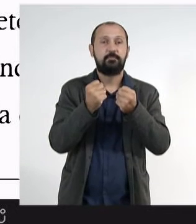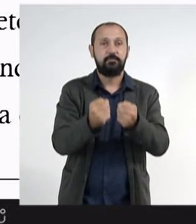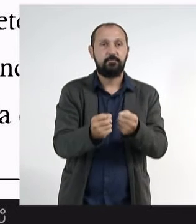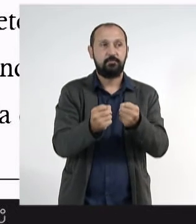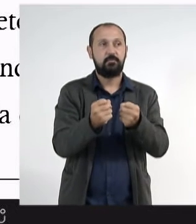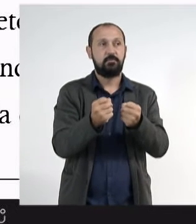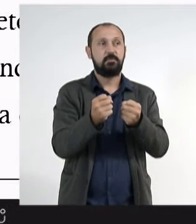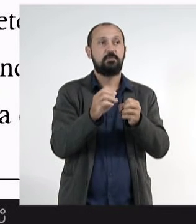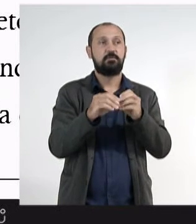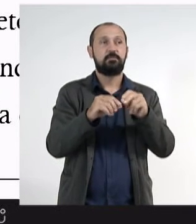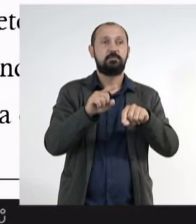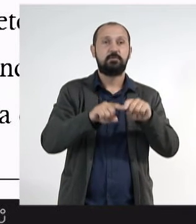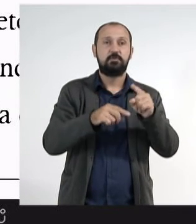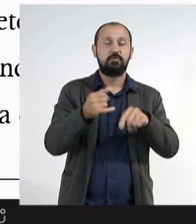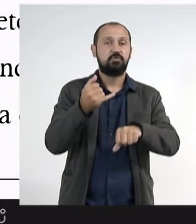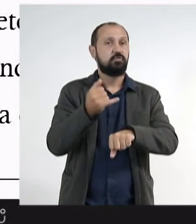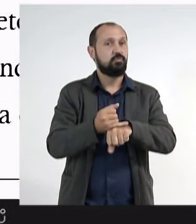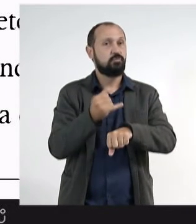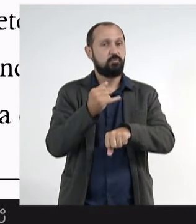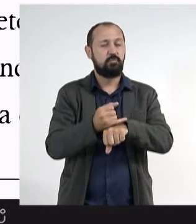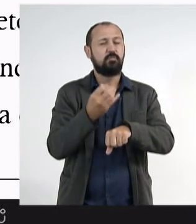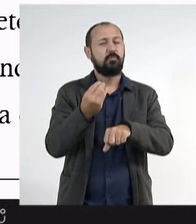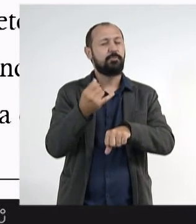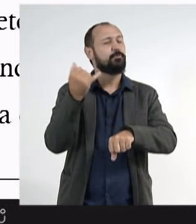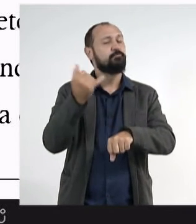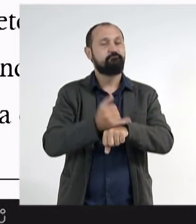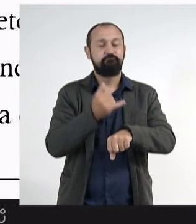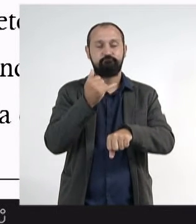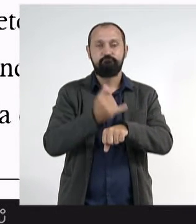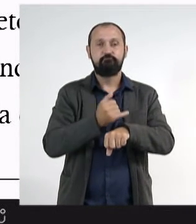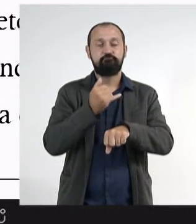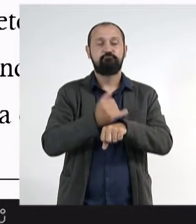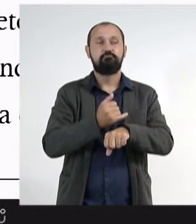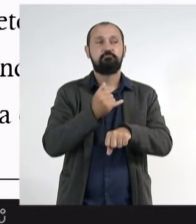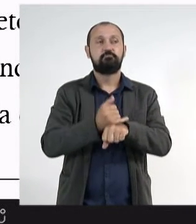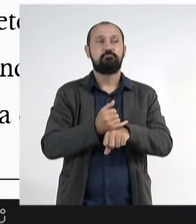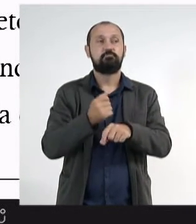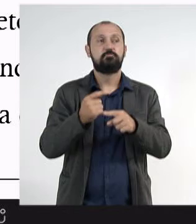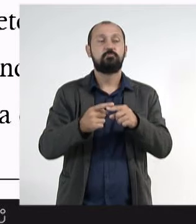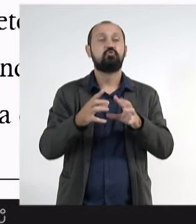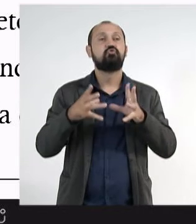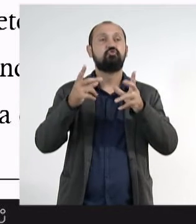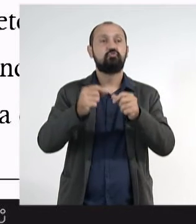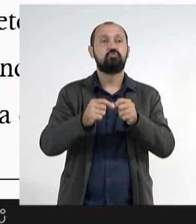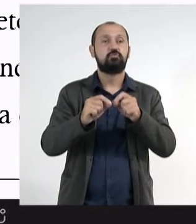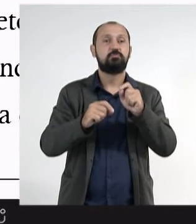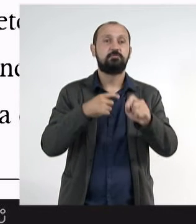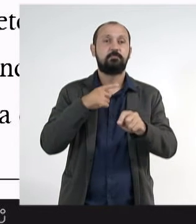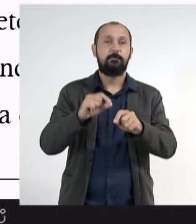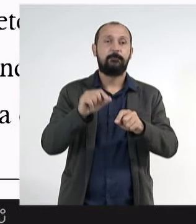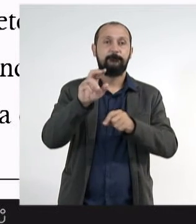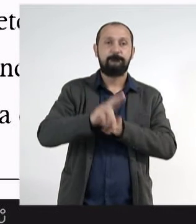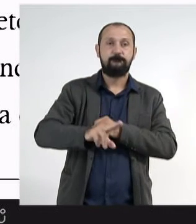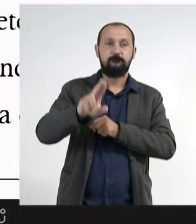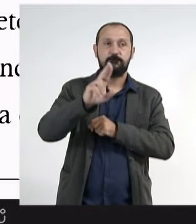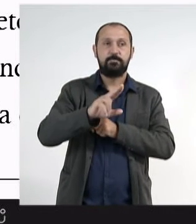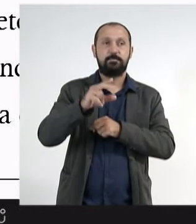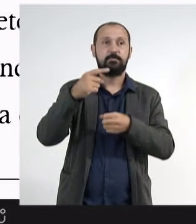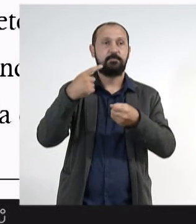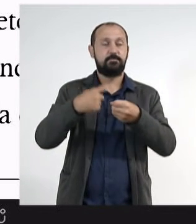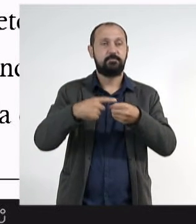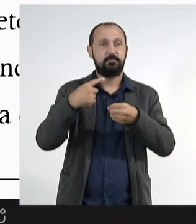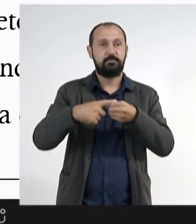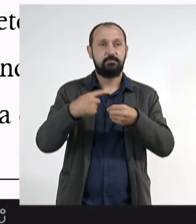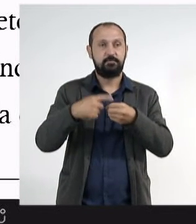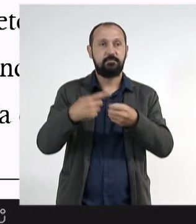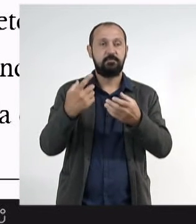de orgânicos e de metais, muito metais na água, em função do tudo que é aquilo que se utiliza na cidade, que vai